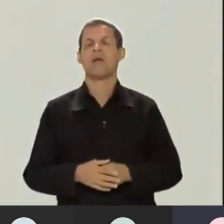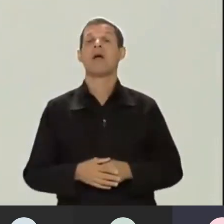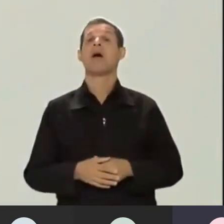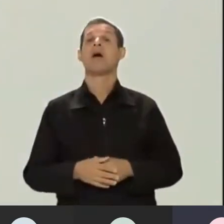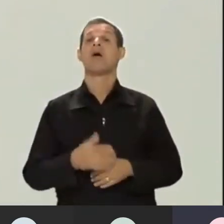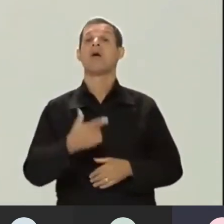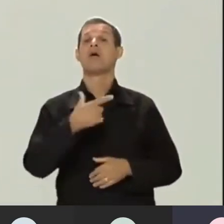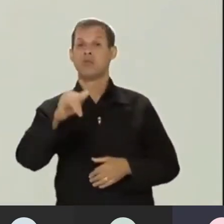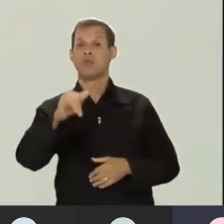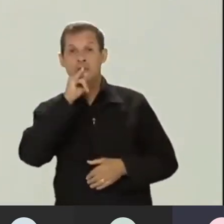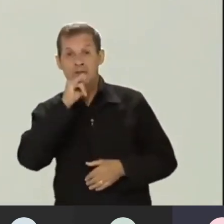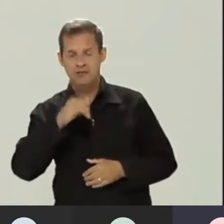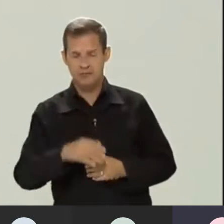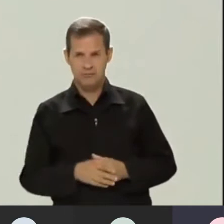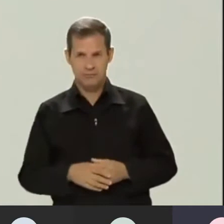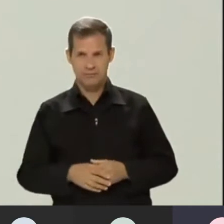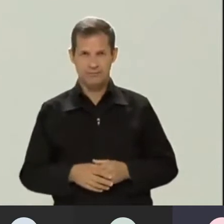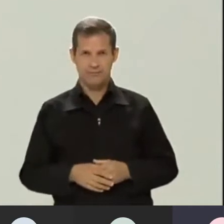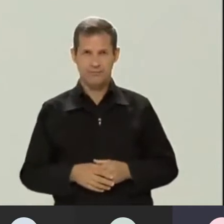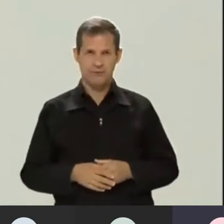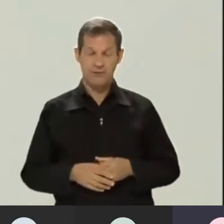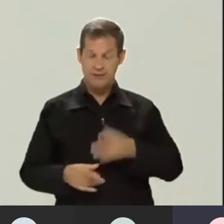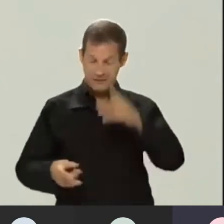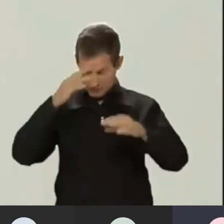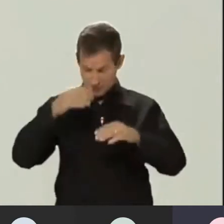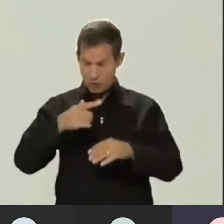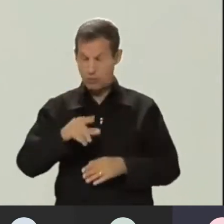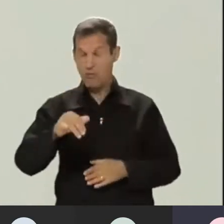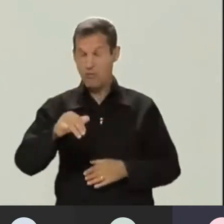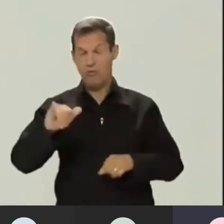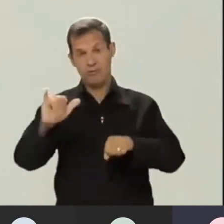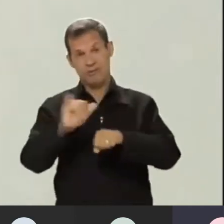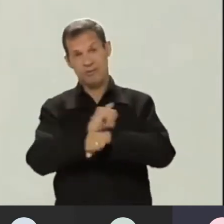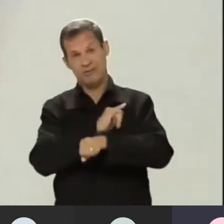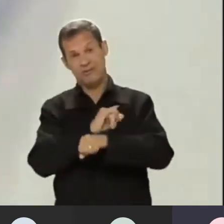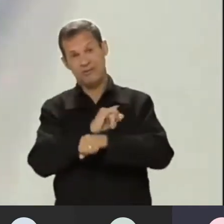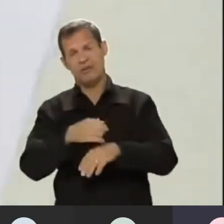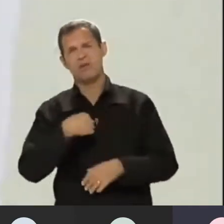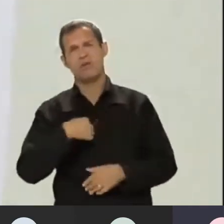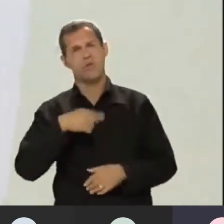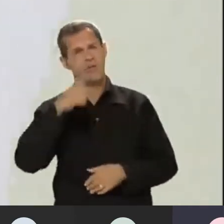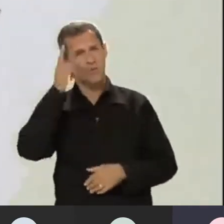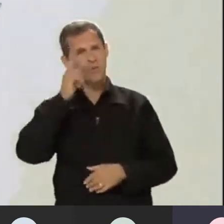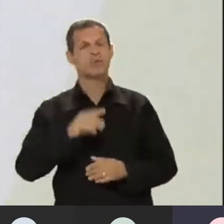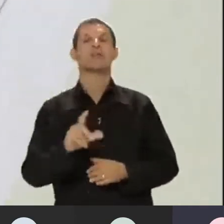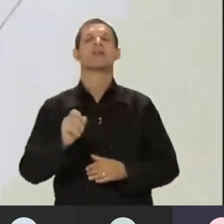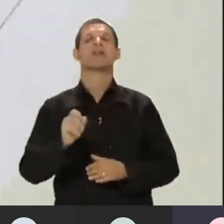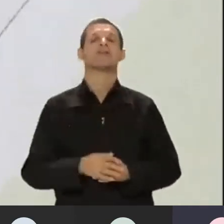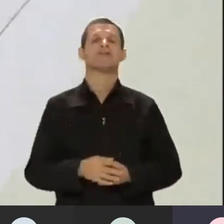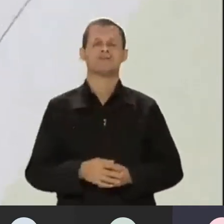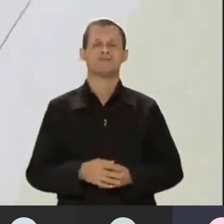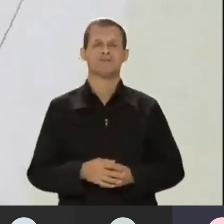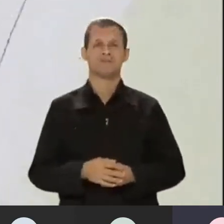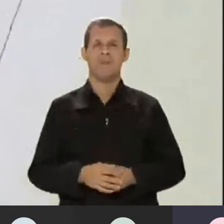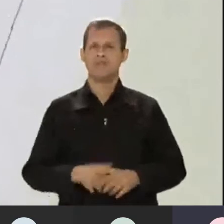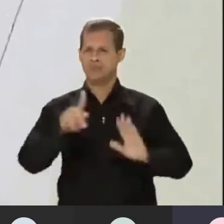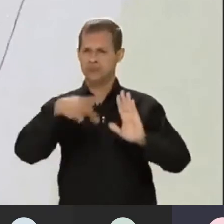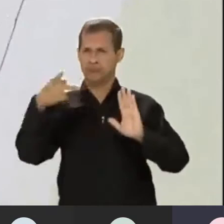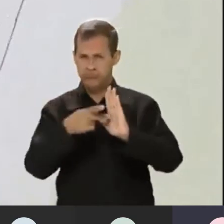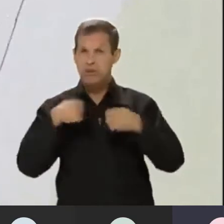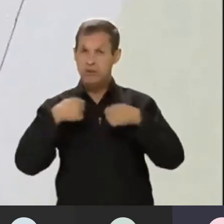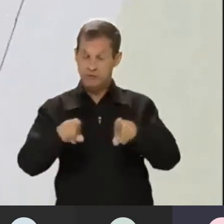E uma outra situação, então, supondo que uma outra estratégia que eu obtive foi a da